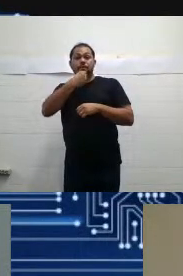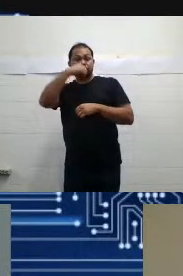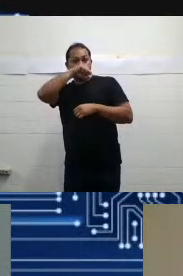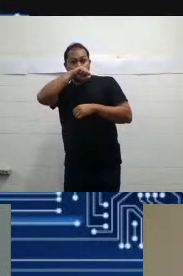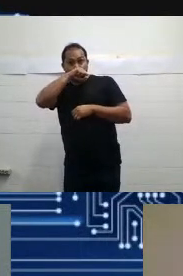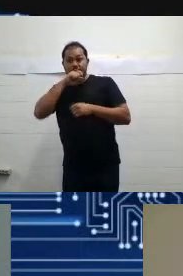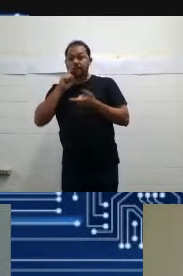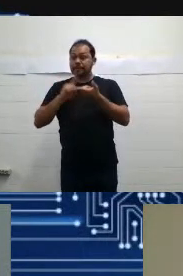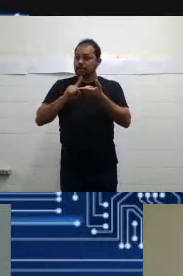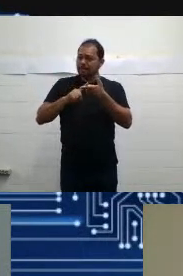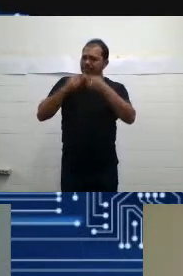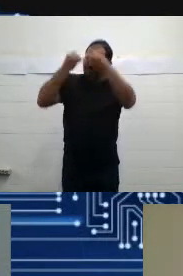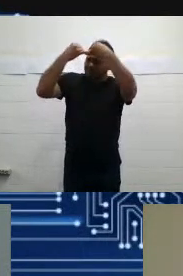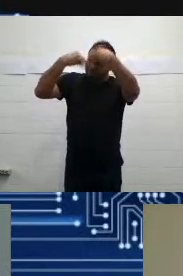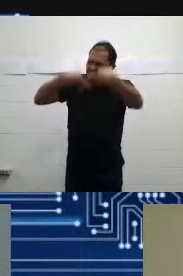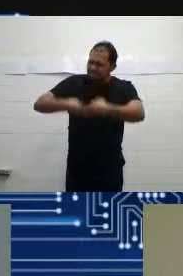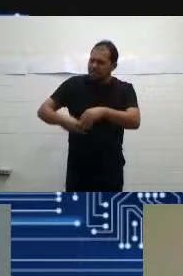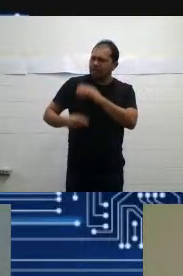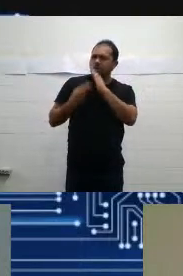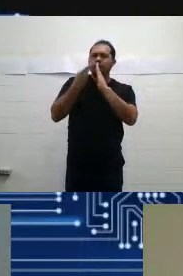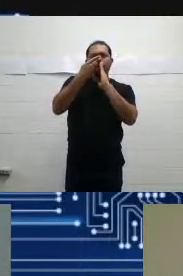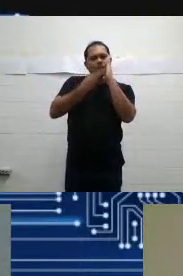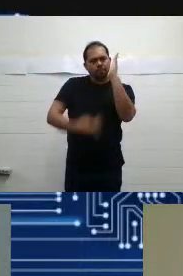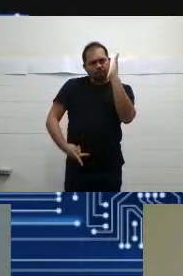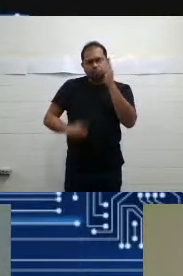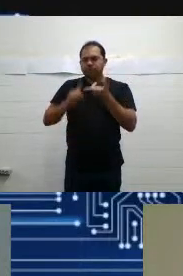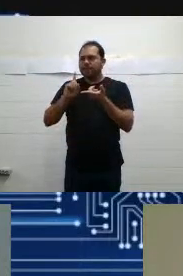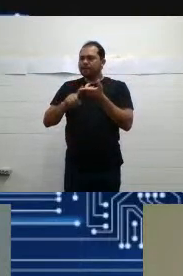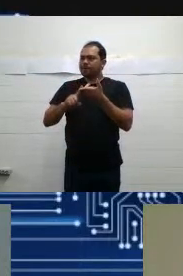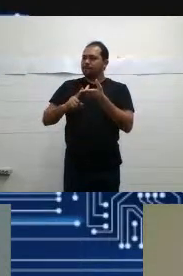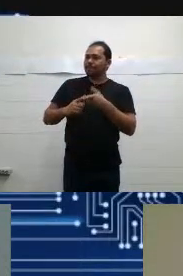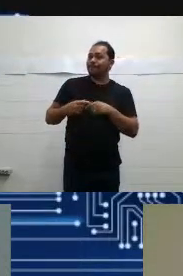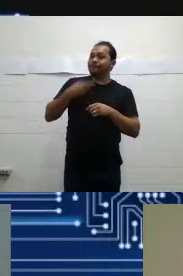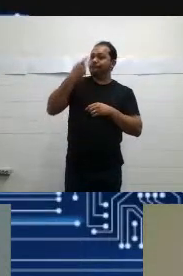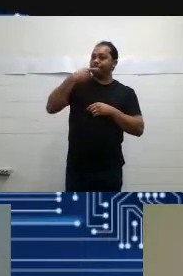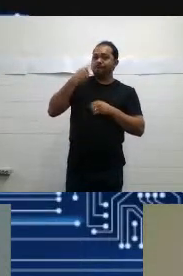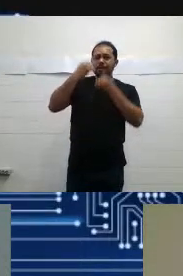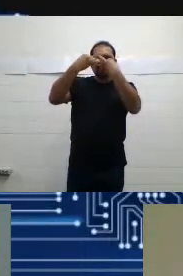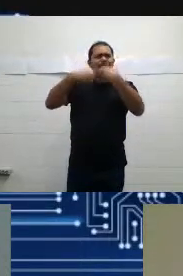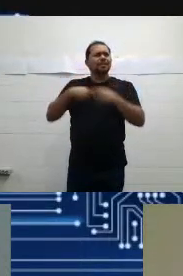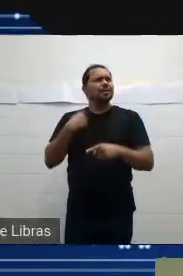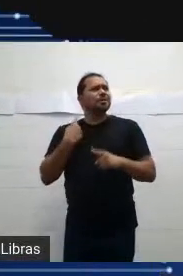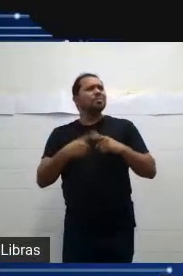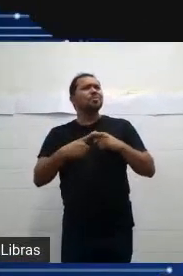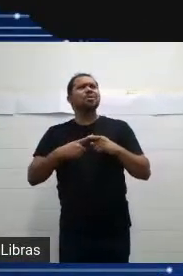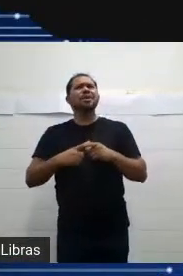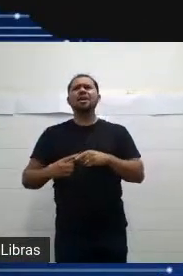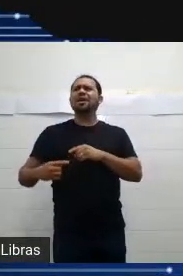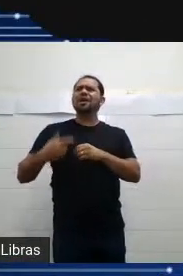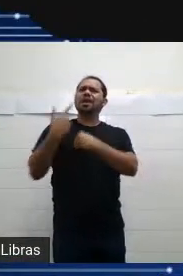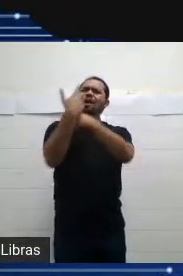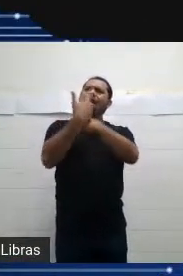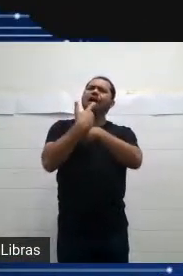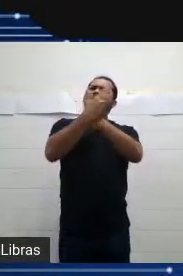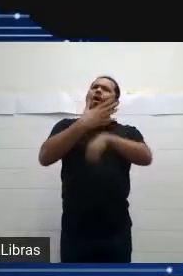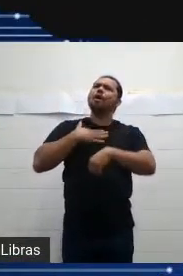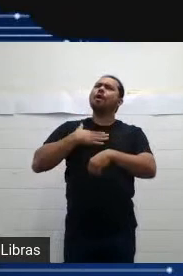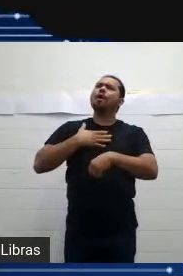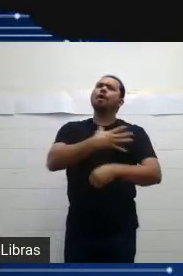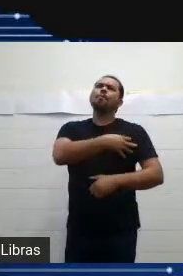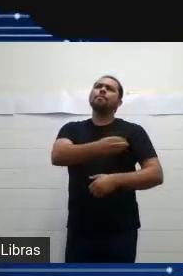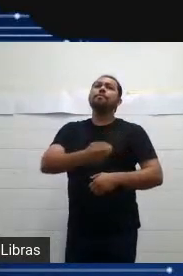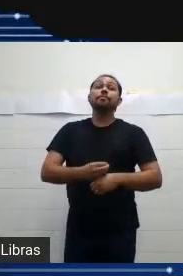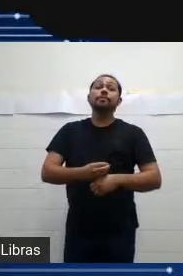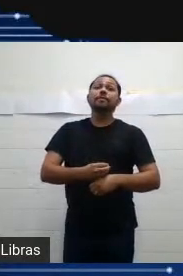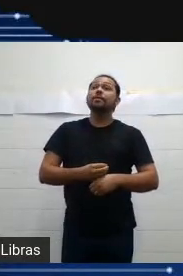aos pais, a questão da imagem do meu filho, ela vai estar sendo usada para quê? Né? Então, a gente passou por todo